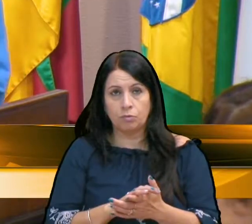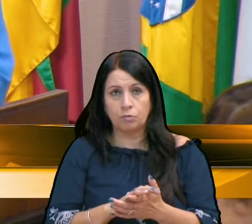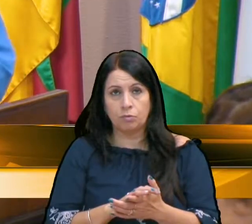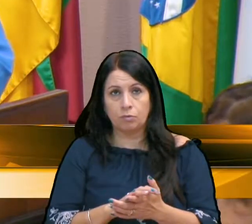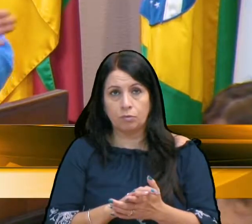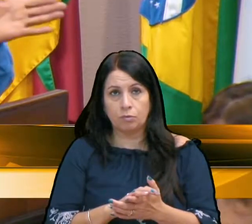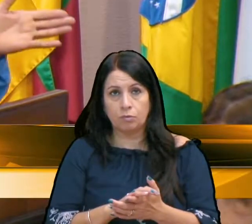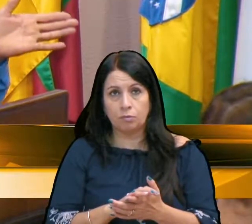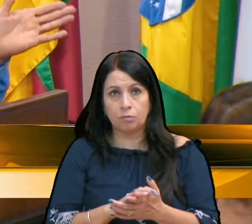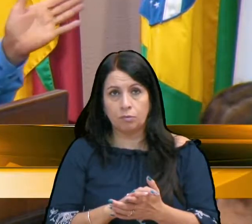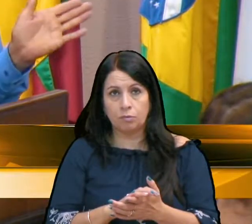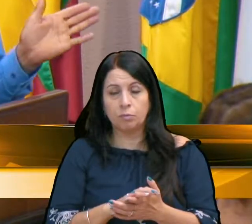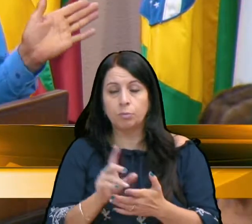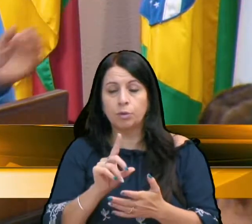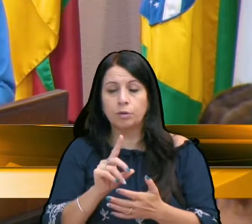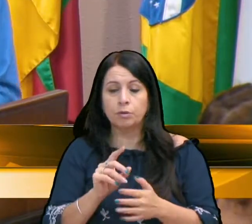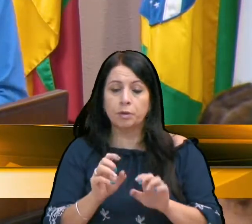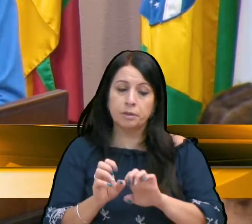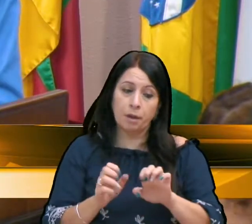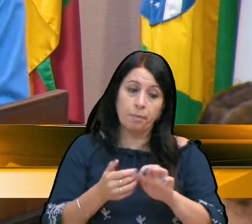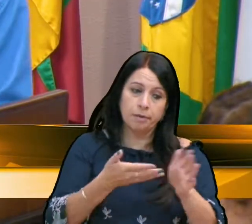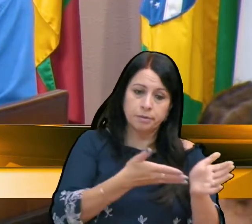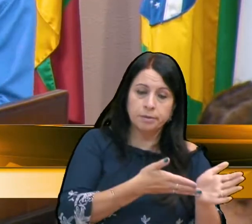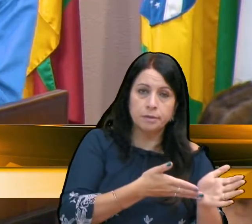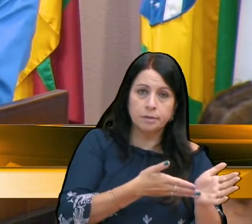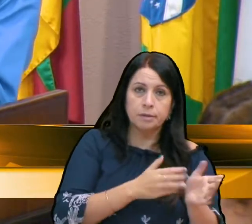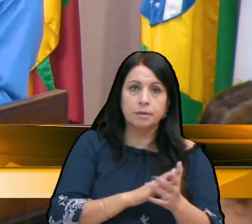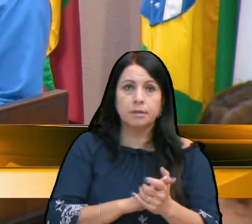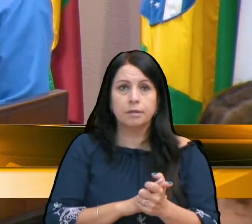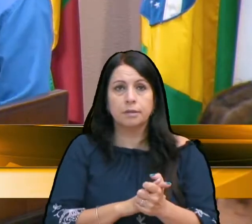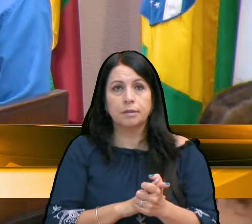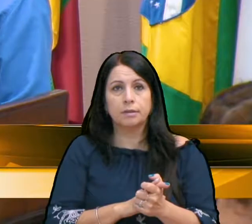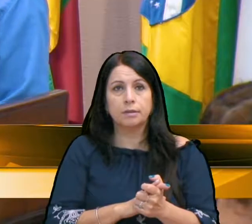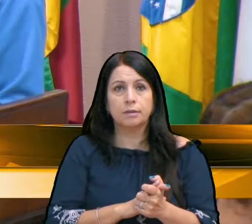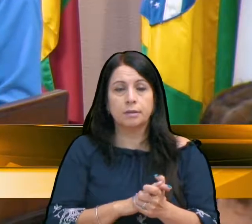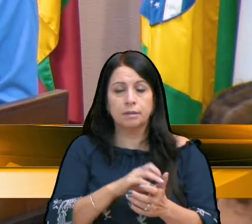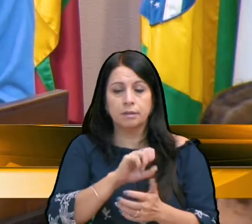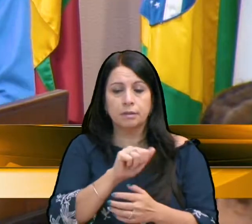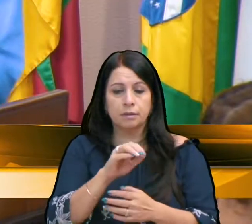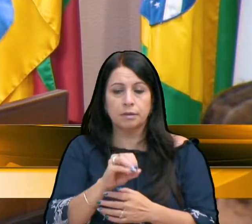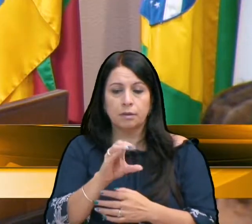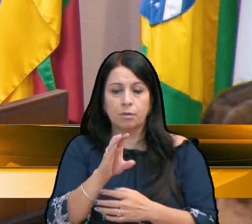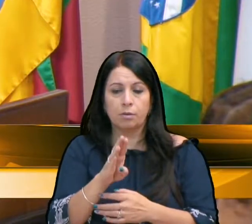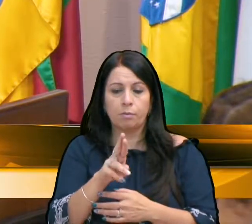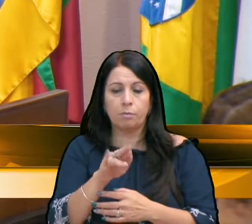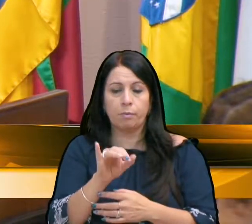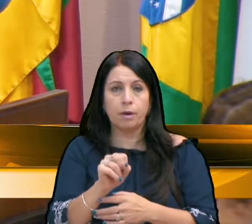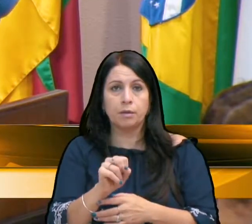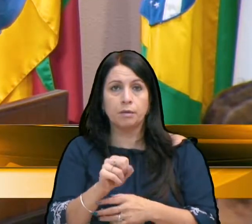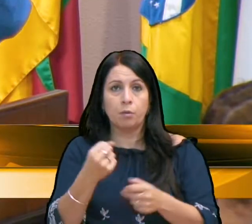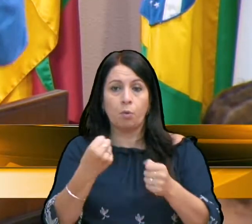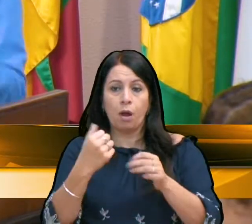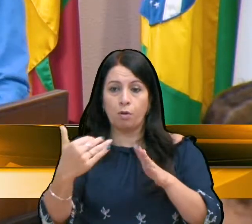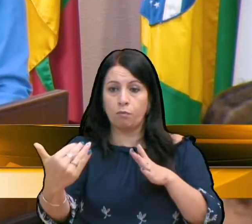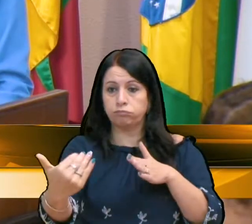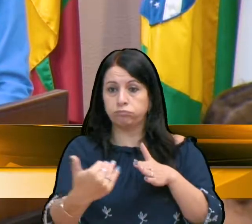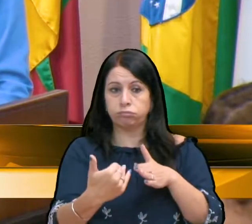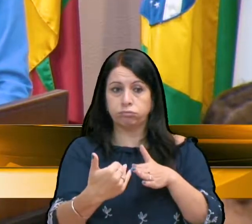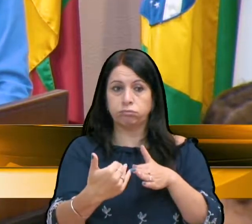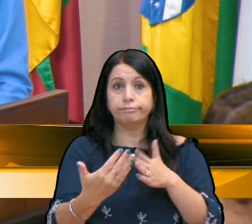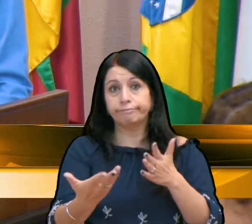eu estou indo, daqui a pouco eu quero entrar para a esquerda, vereadores, para entrar em São Brás. Vem um carro